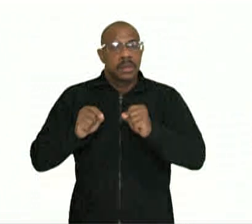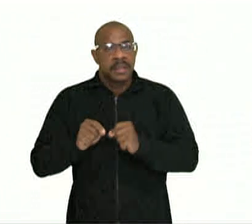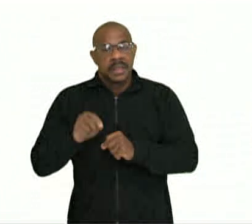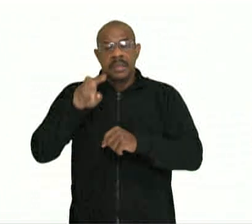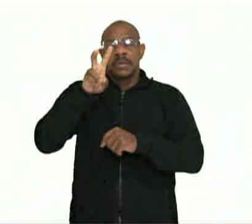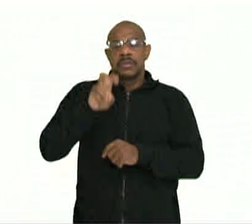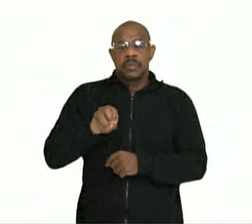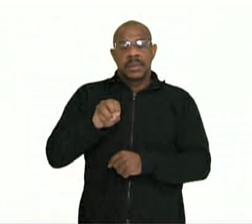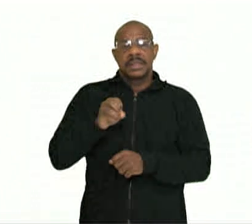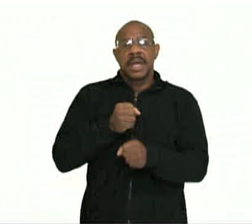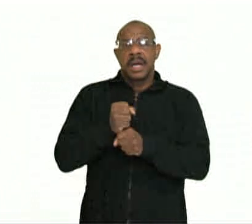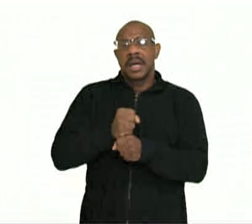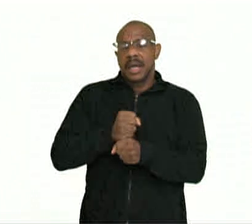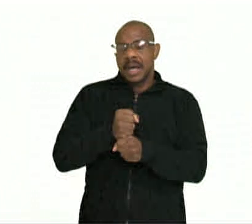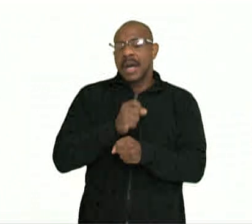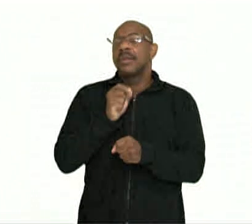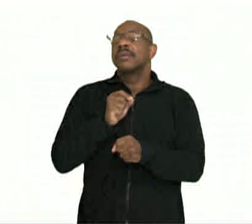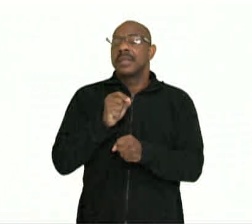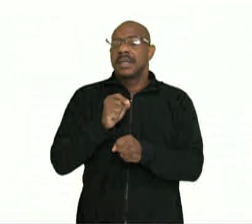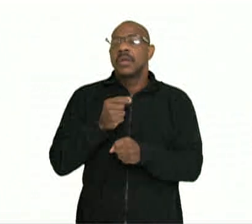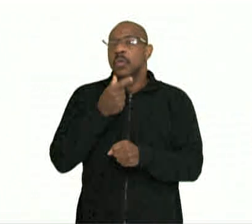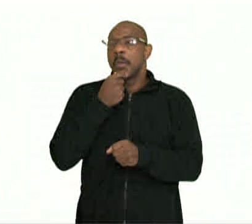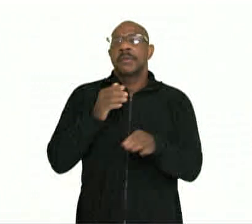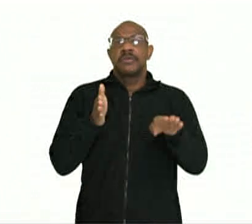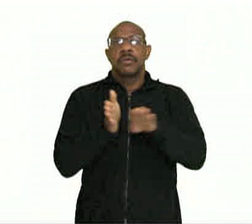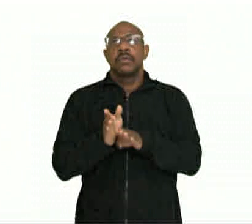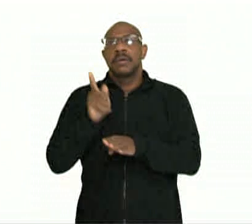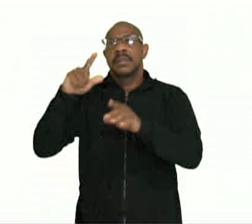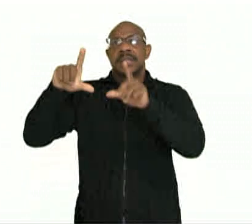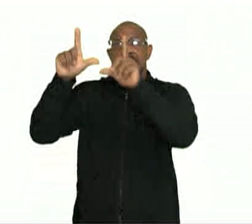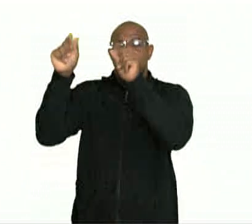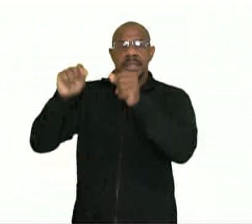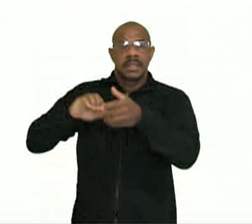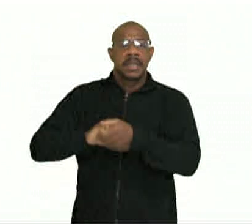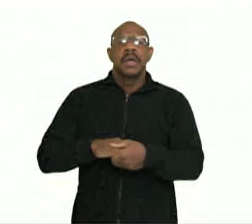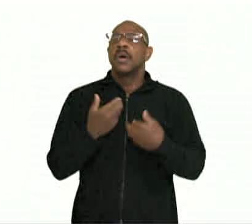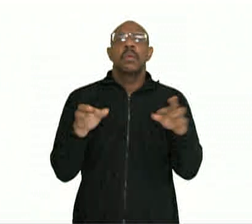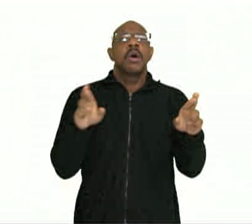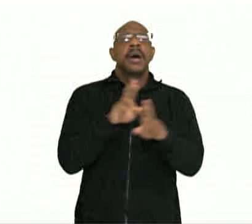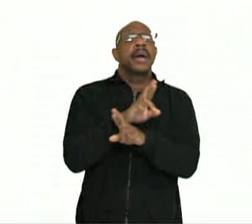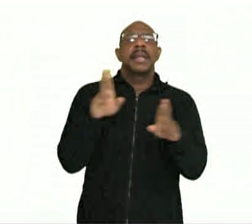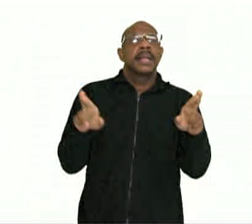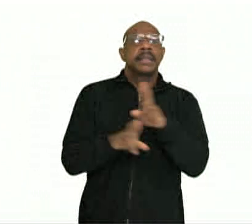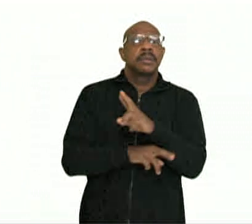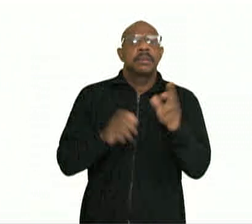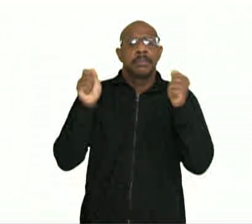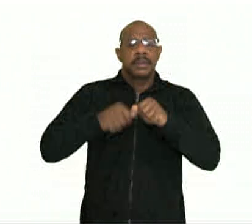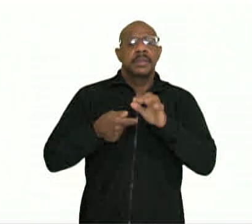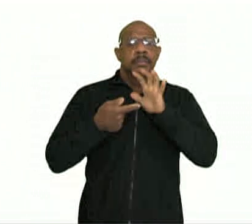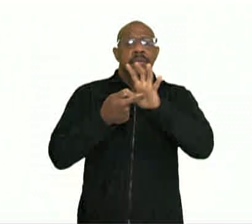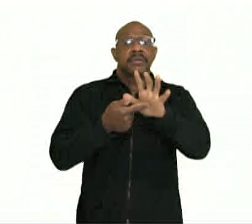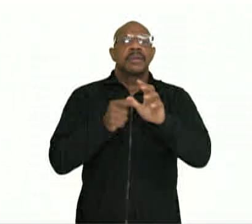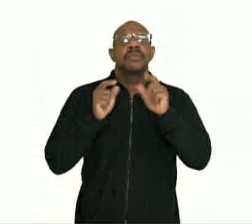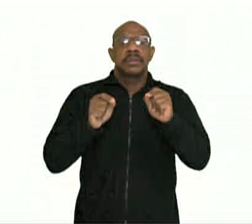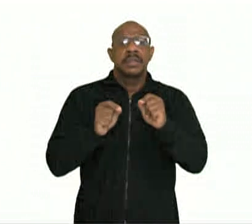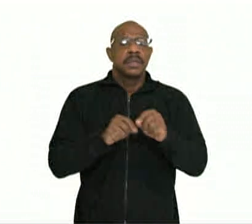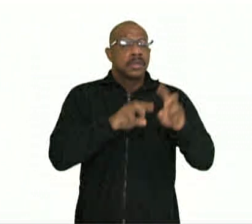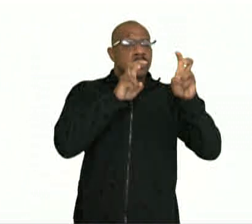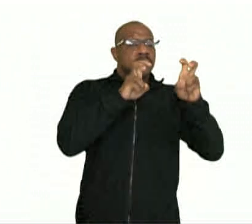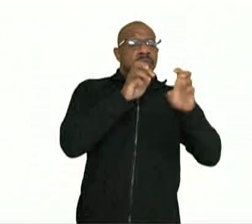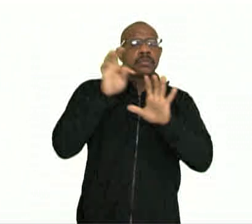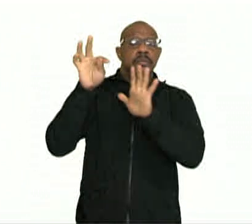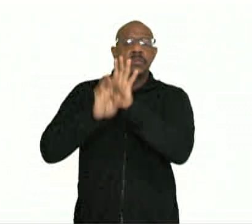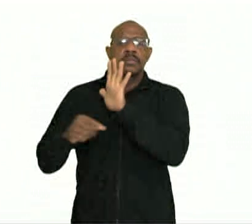anos do homem na Lua e seu legado. Qual é a relação de sentido que pode ser estabelecida entre o título e o